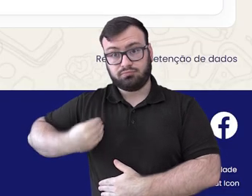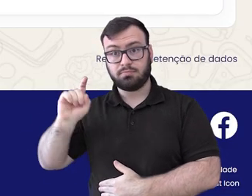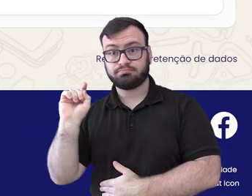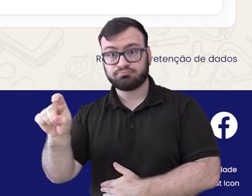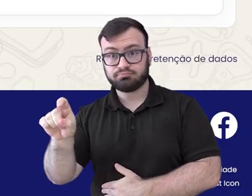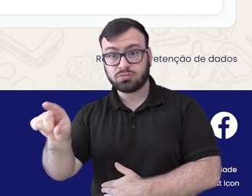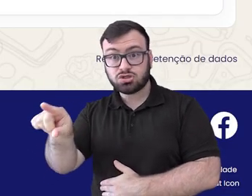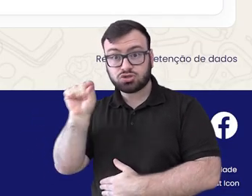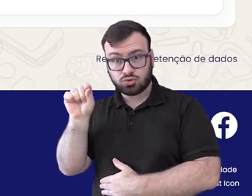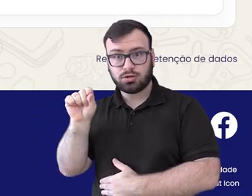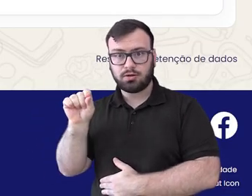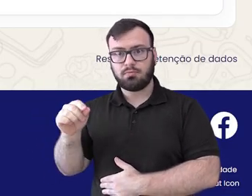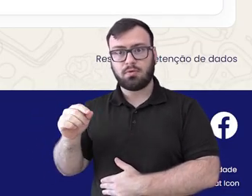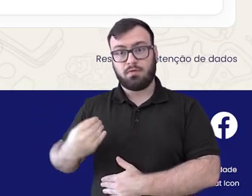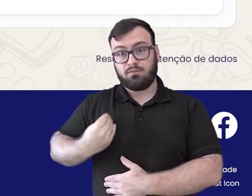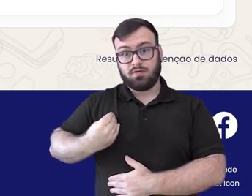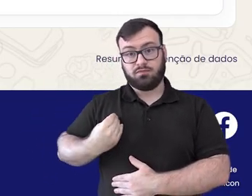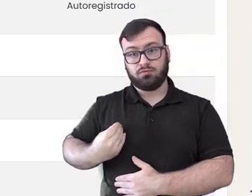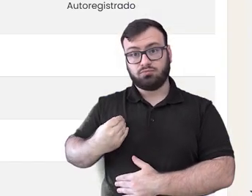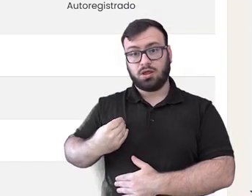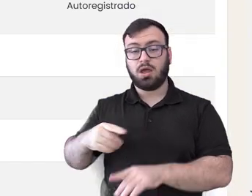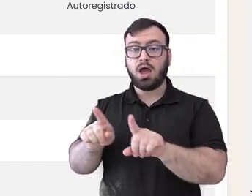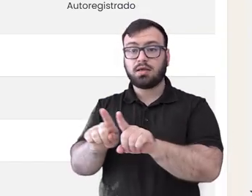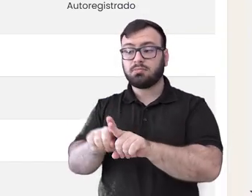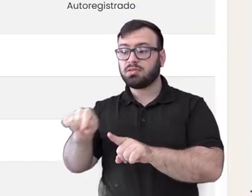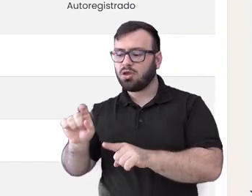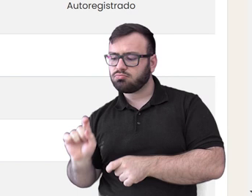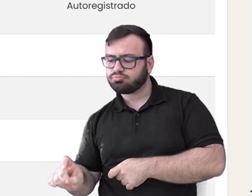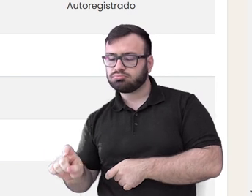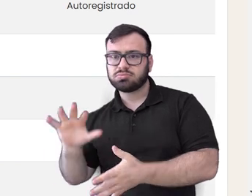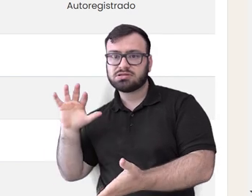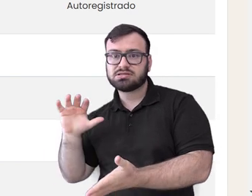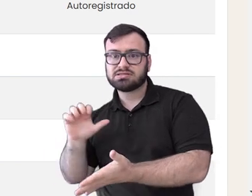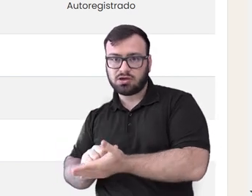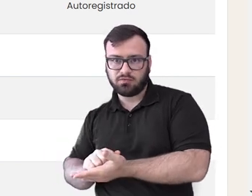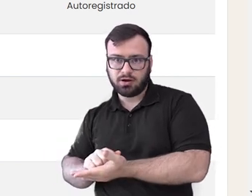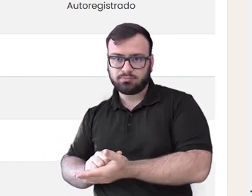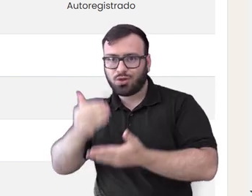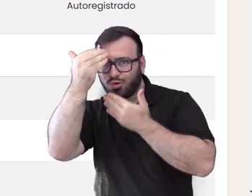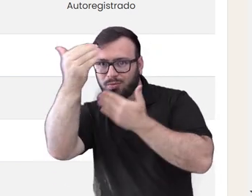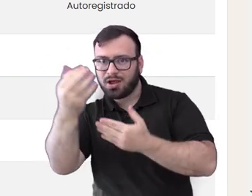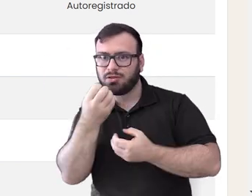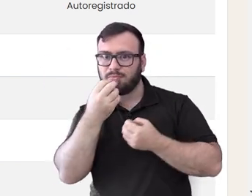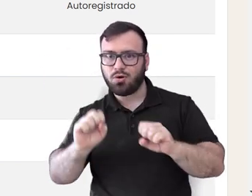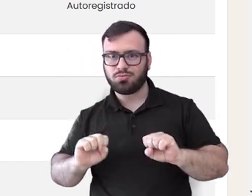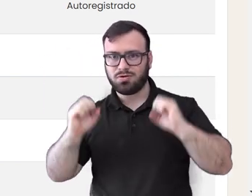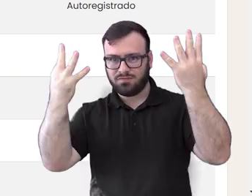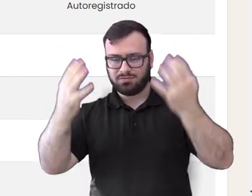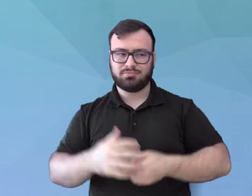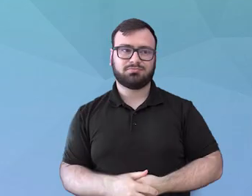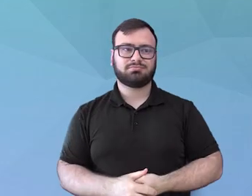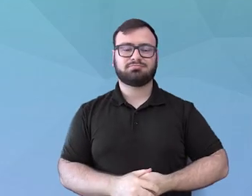presença selecionar presente e clicar no botão salvar mudanças Obrigado e bom